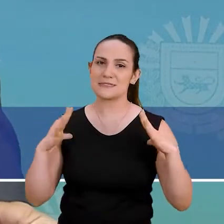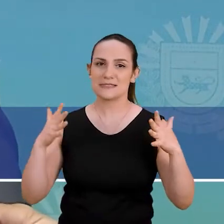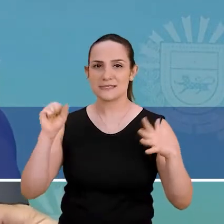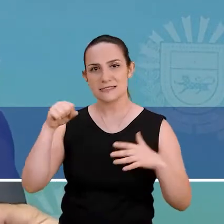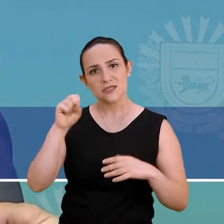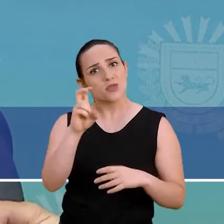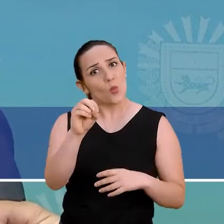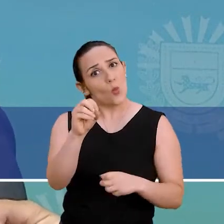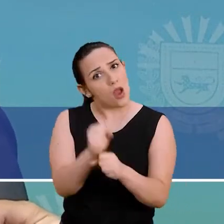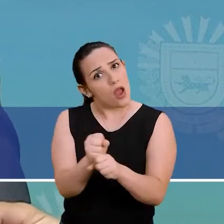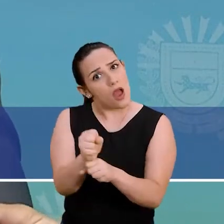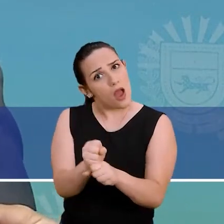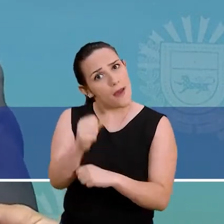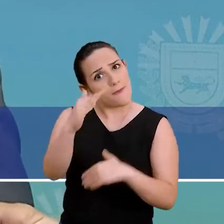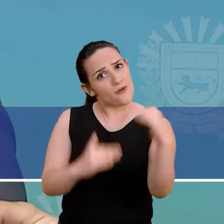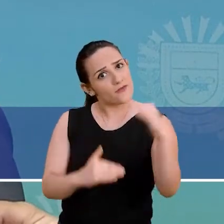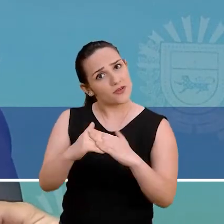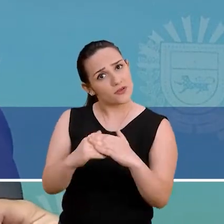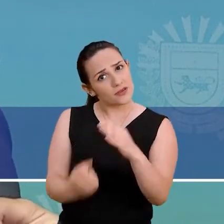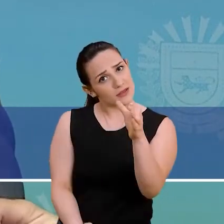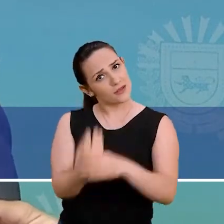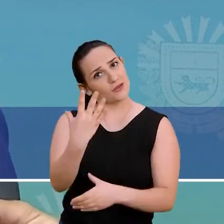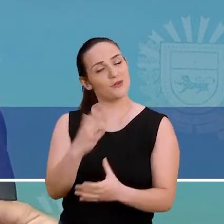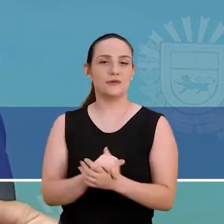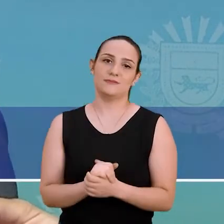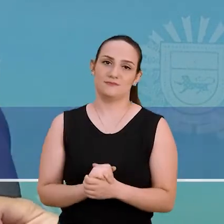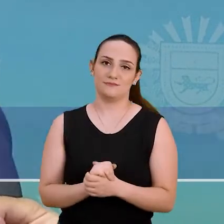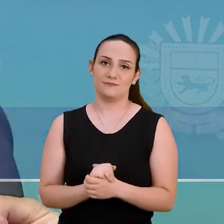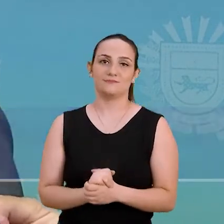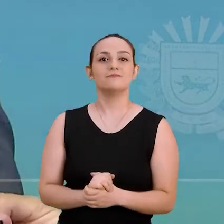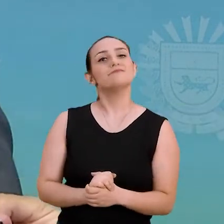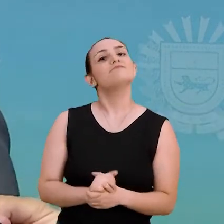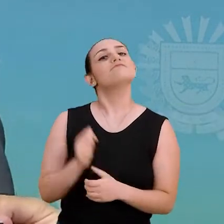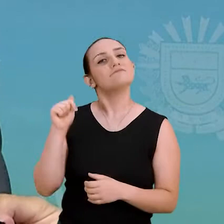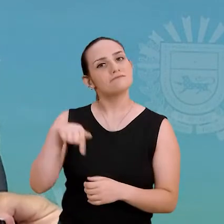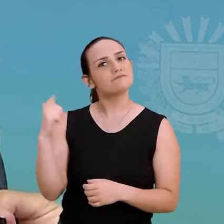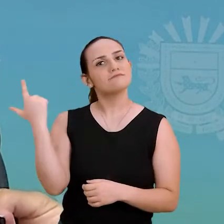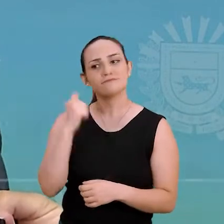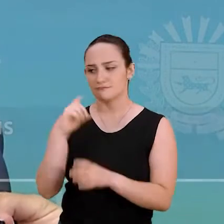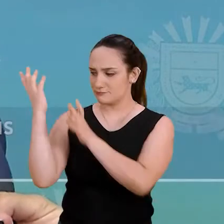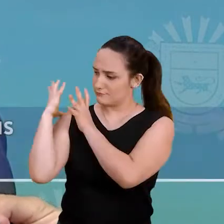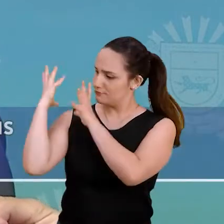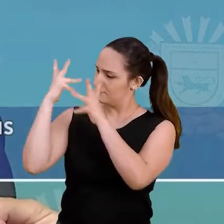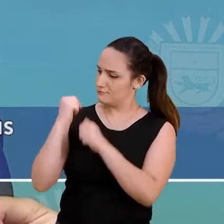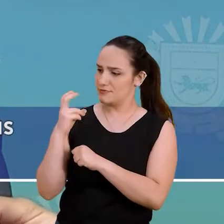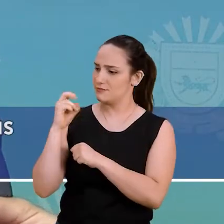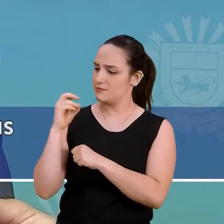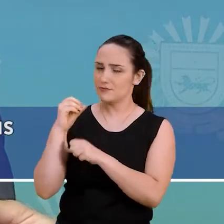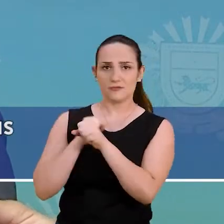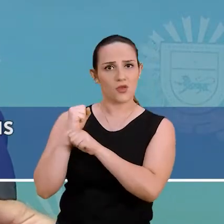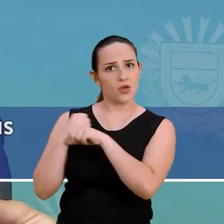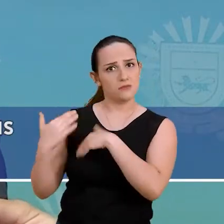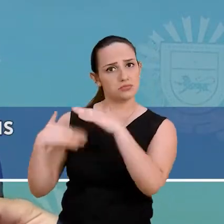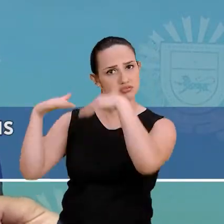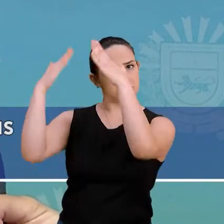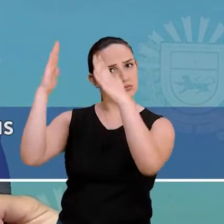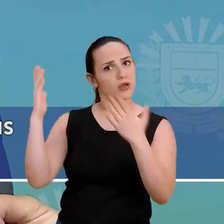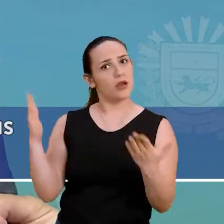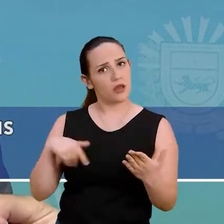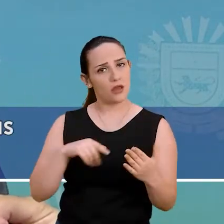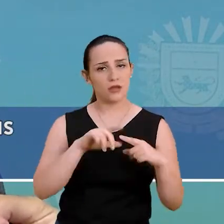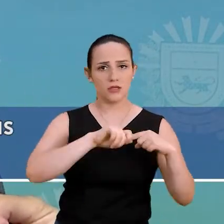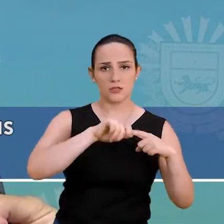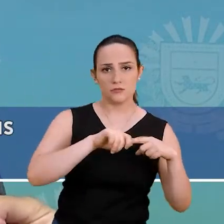né? Não é qualquer profissão ou quaisquer profissões que conseguem em 50 anos evoluir como a fisioterapia e a